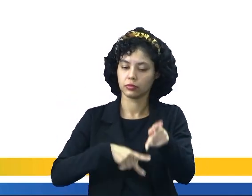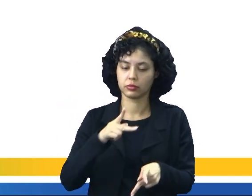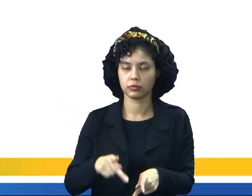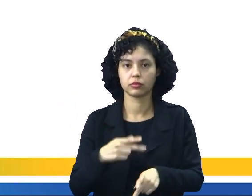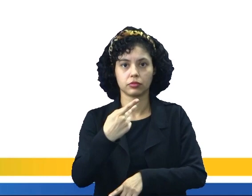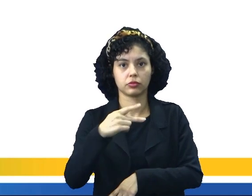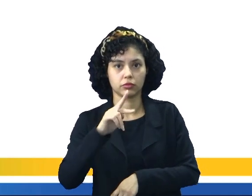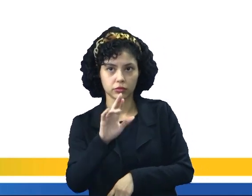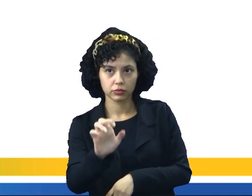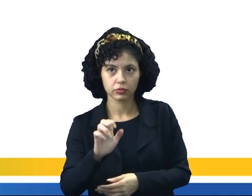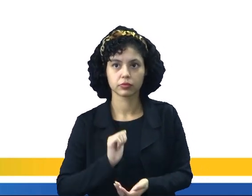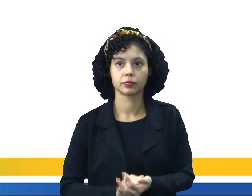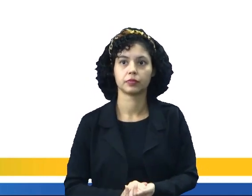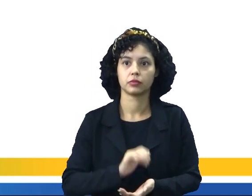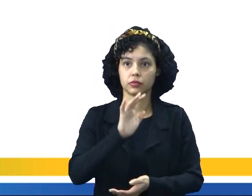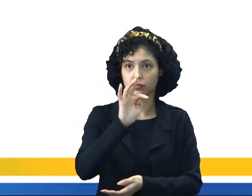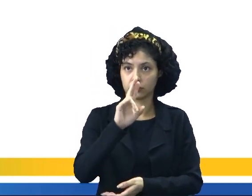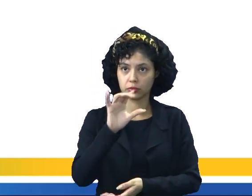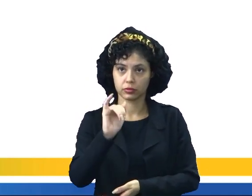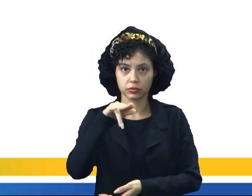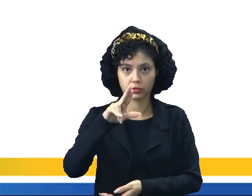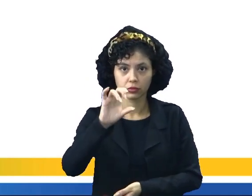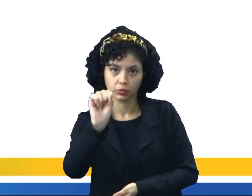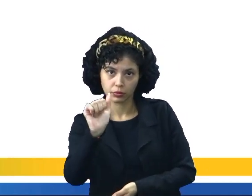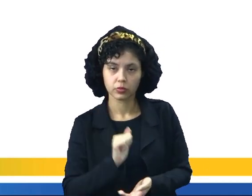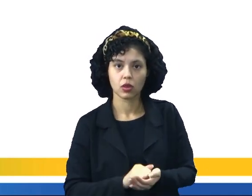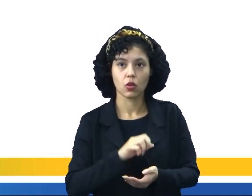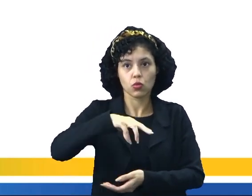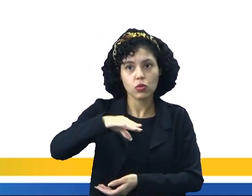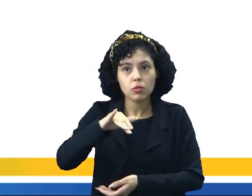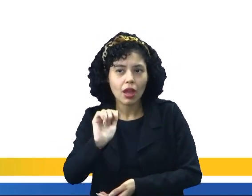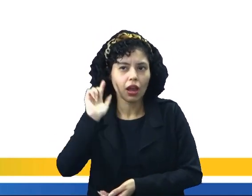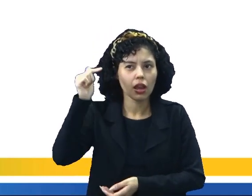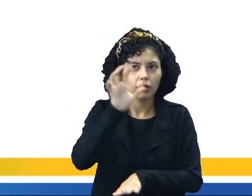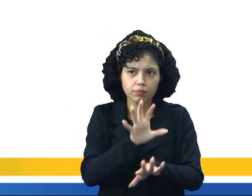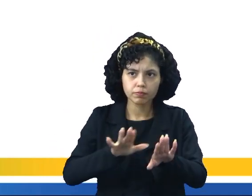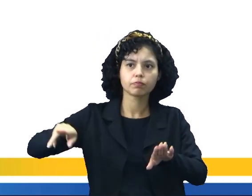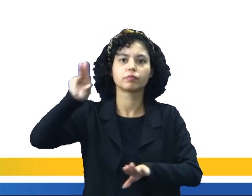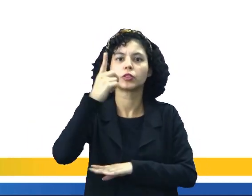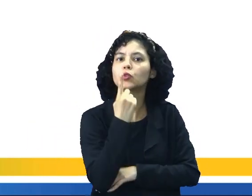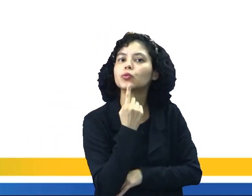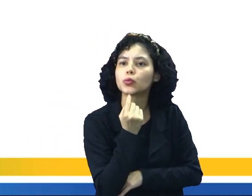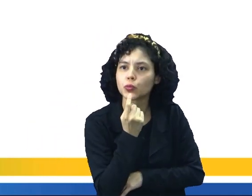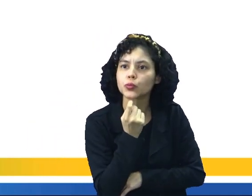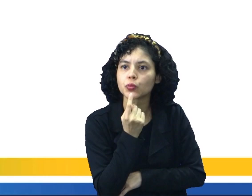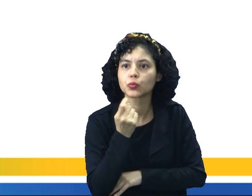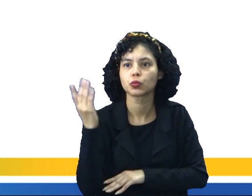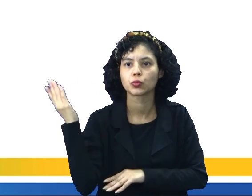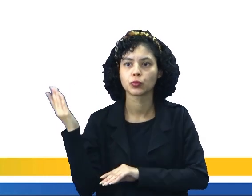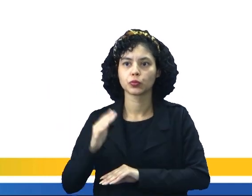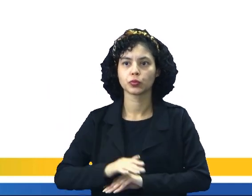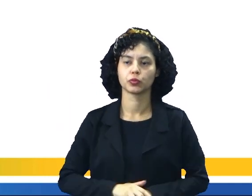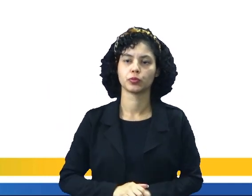pré-colombianas. A gente tem aí os maias, os astecas e os incas. Então, os maias estão ali, ó, em cima de vermelhinho.